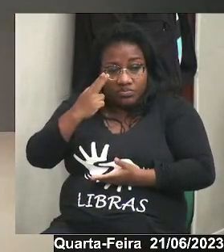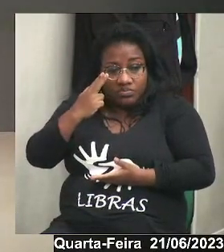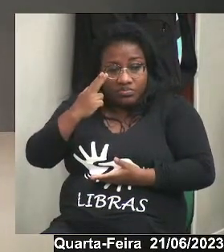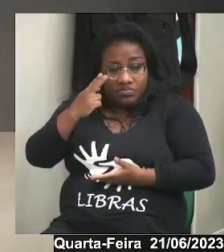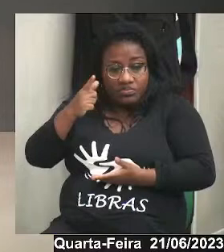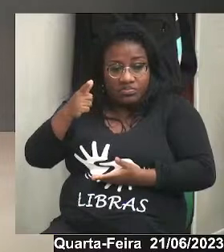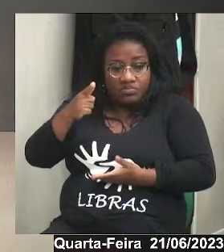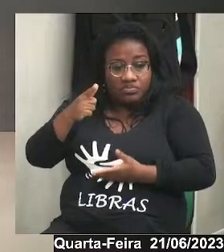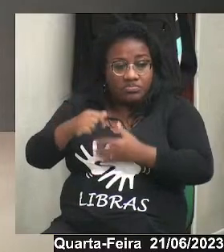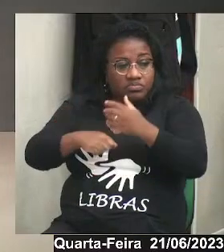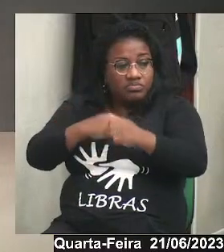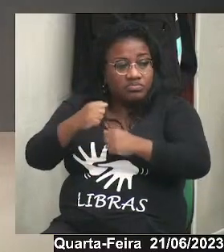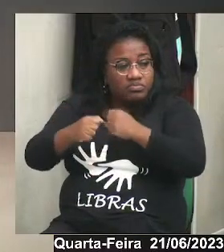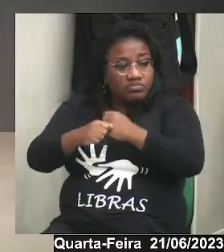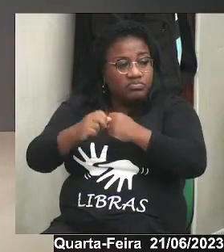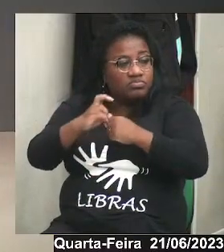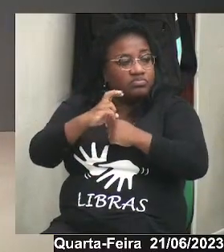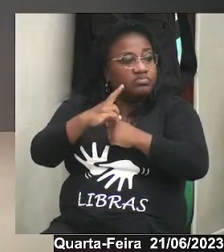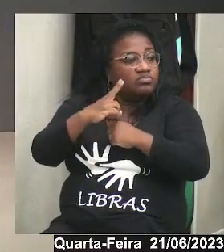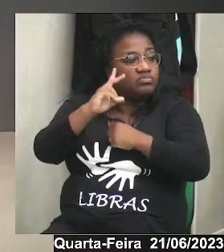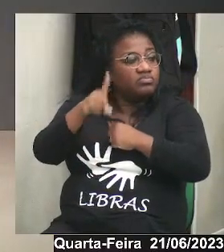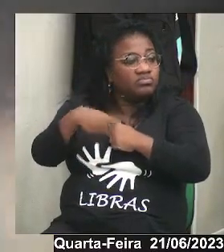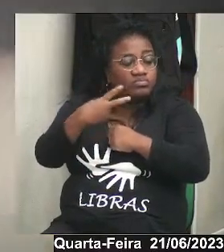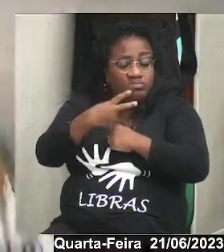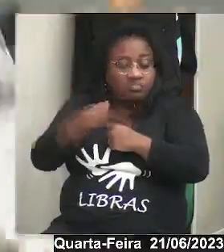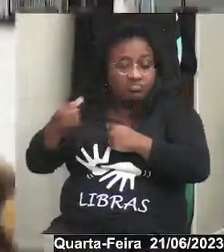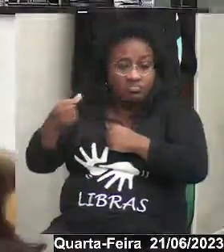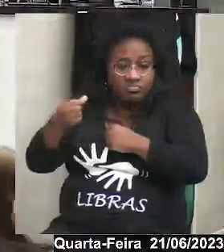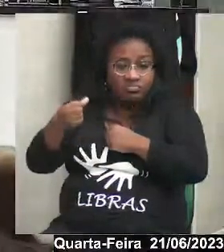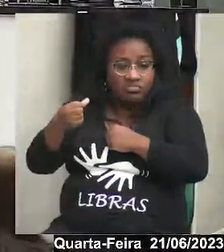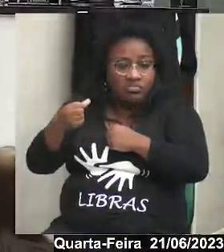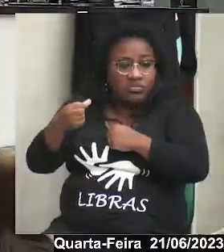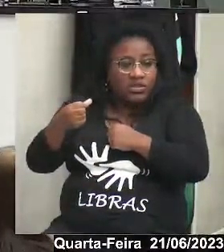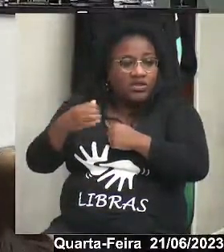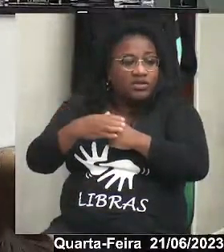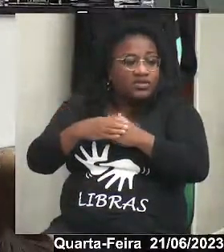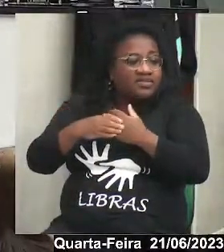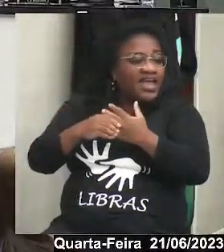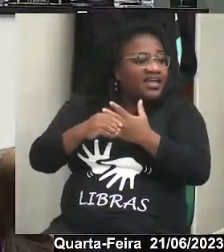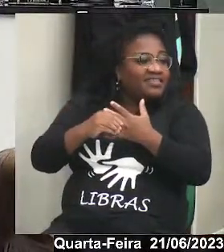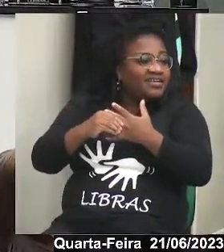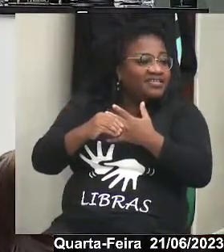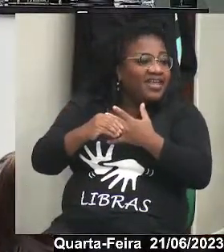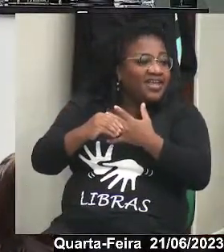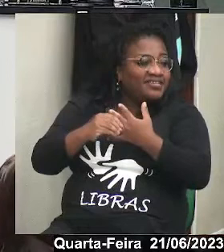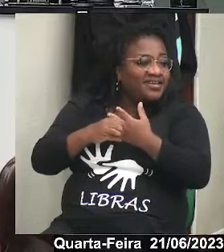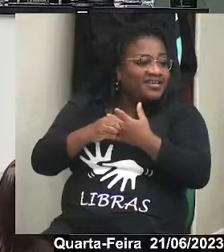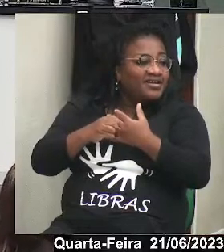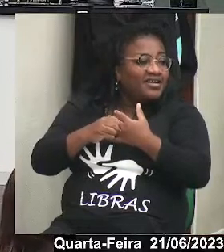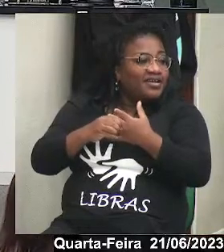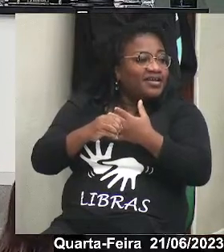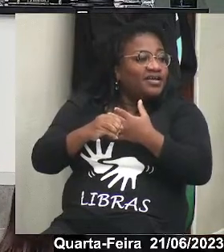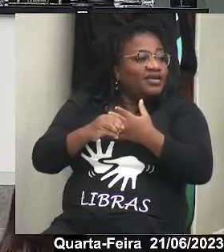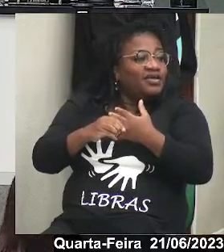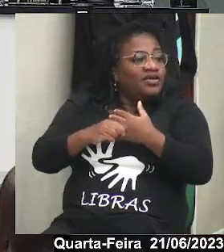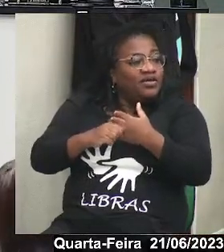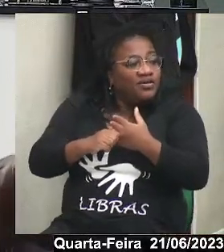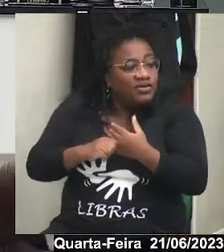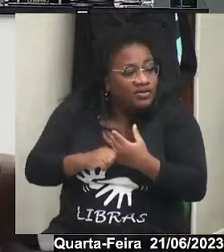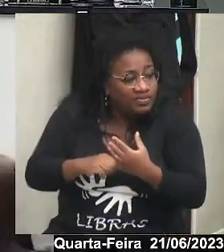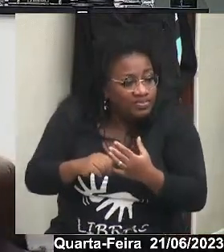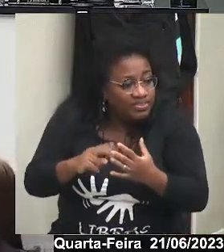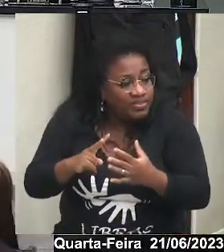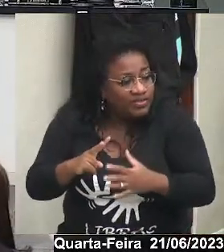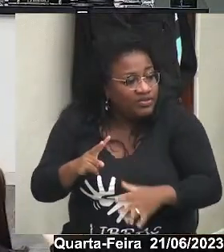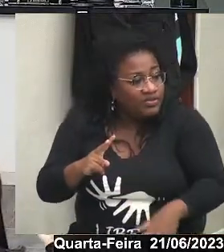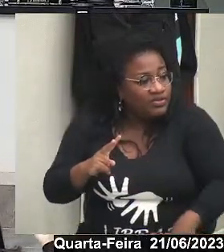mista permanente, projeto de 56/23, autoria do vereador Leandro Souza Betinho. Dispõe sobre a questão da medalha legislativa a senhora Laysa